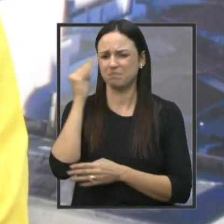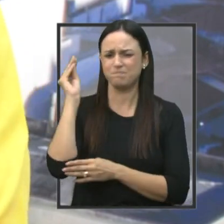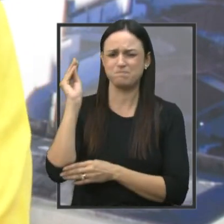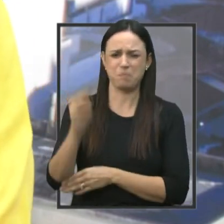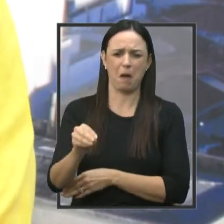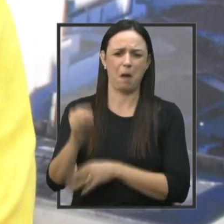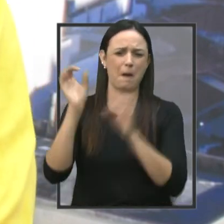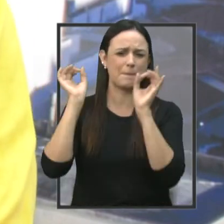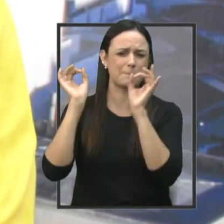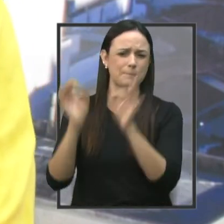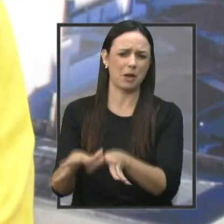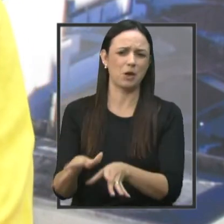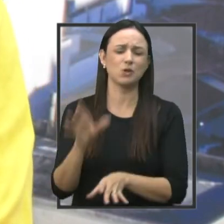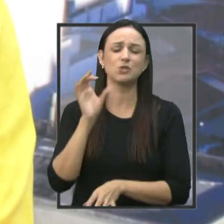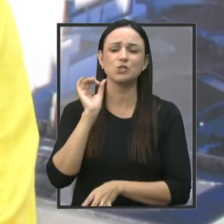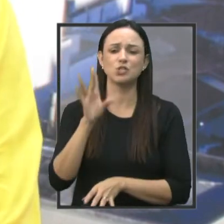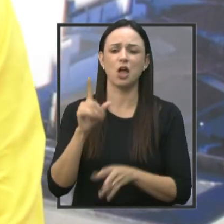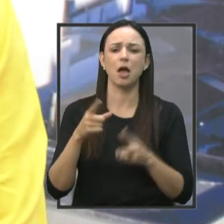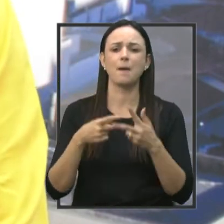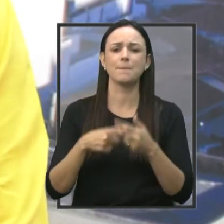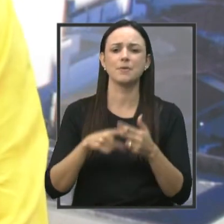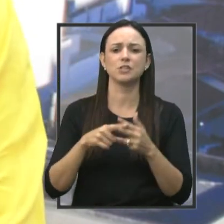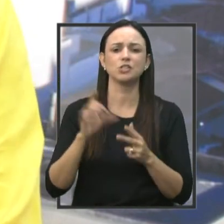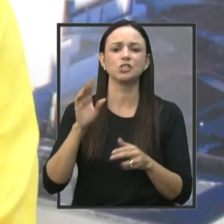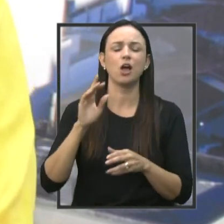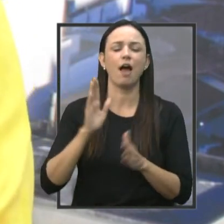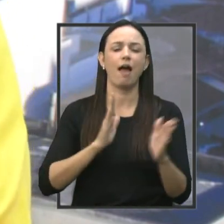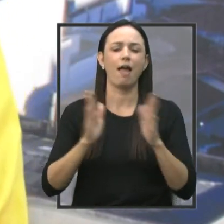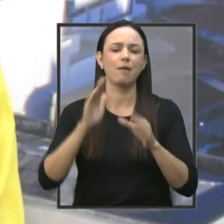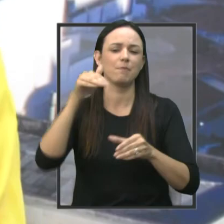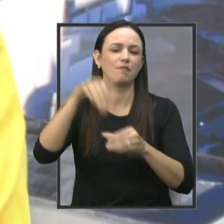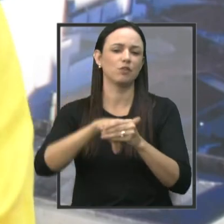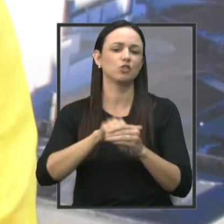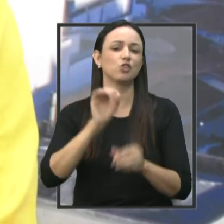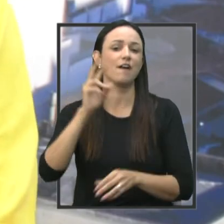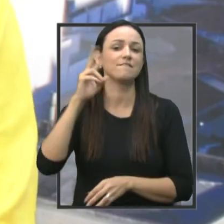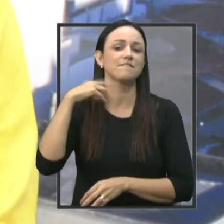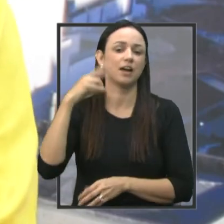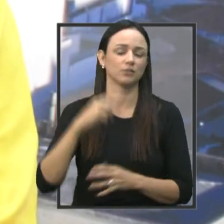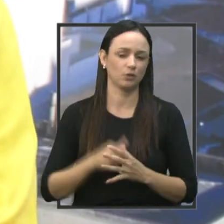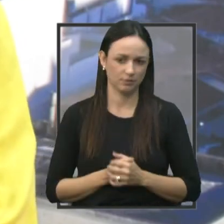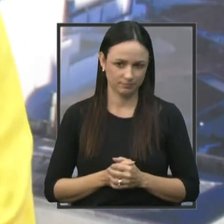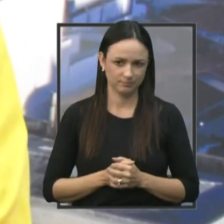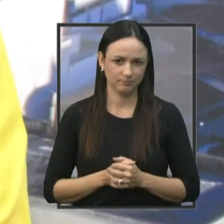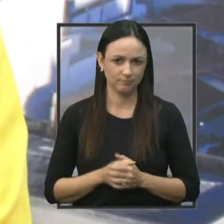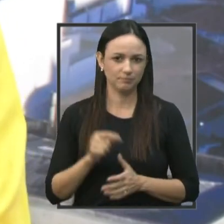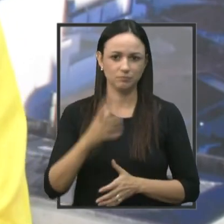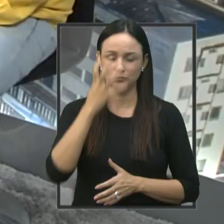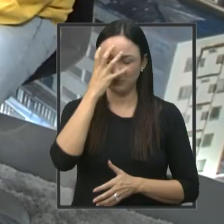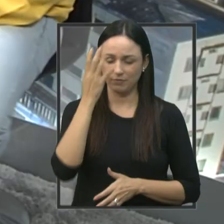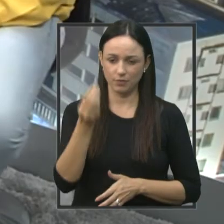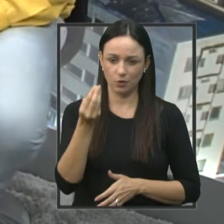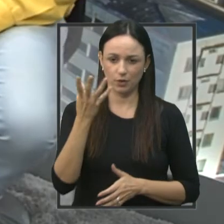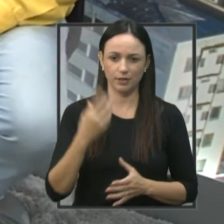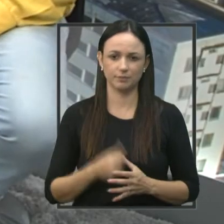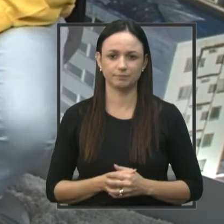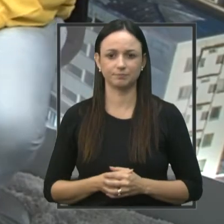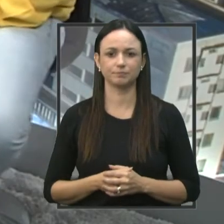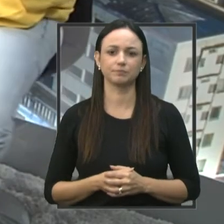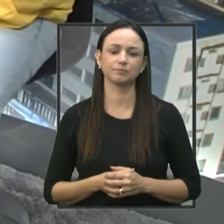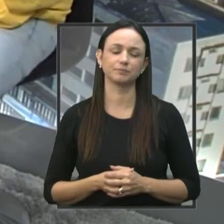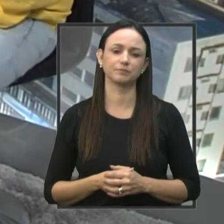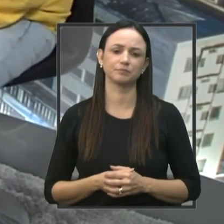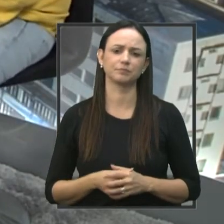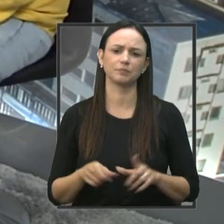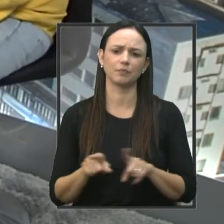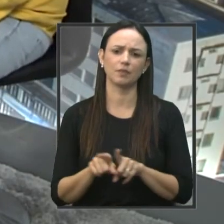abandonadas. Só era feita manutenção na época da eleição para se eleger vereador, que é uma vergonha. Inclusive